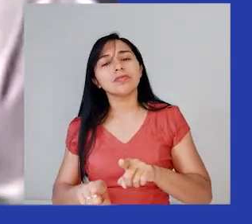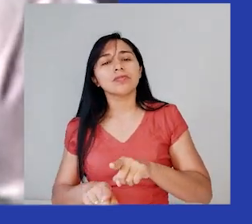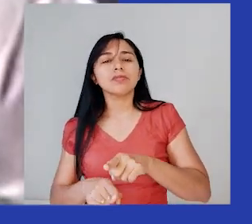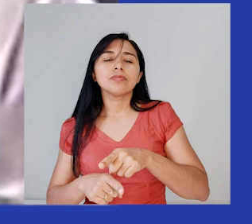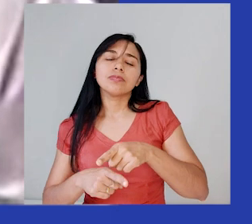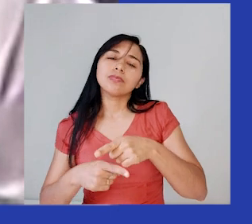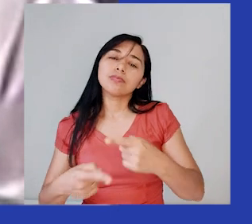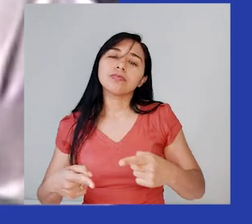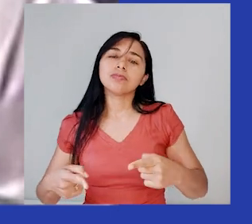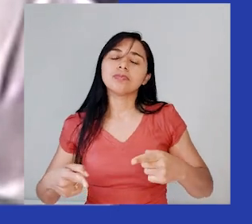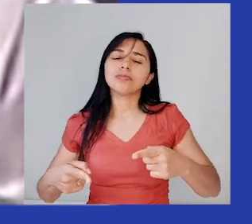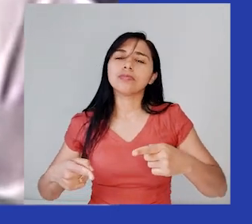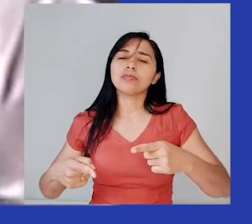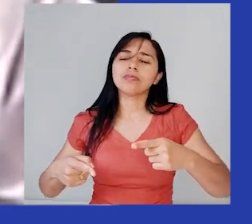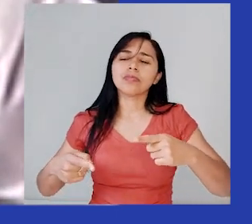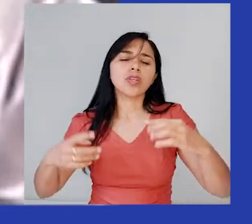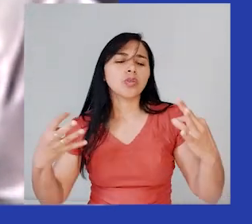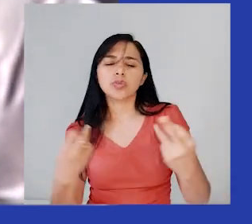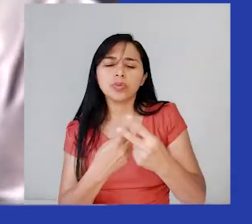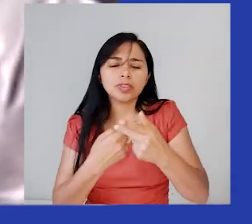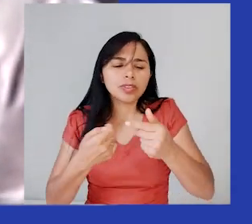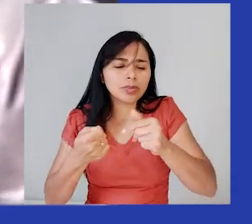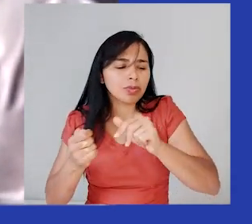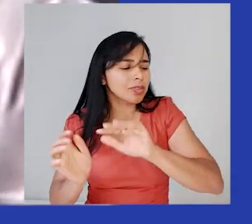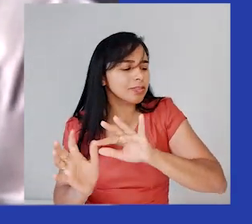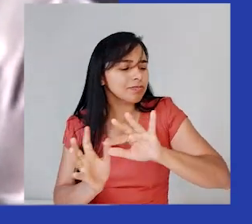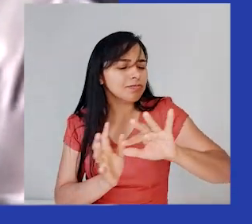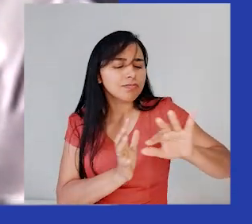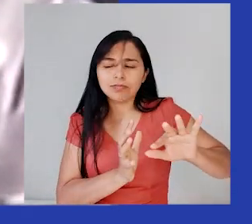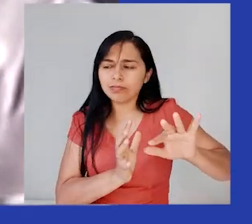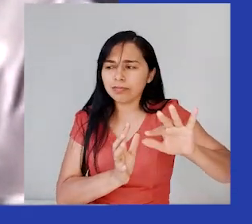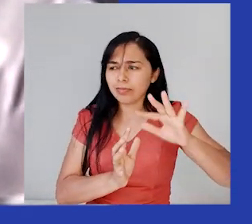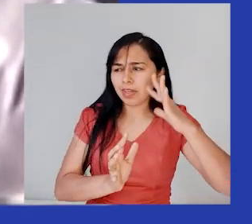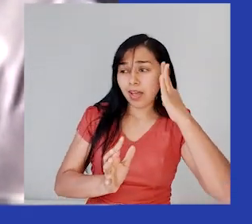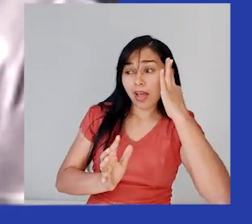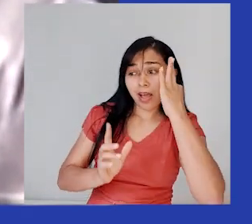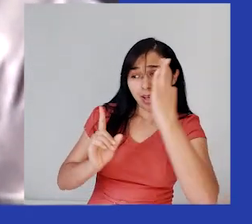De tudo, ao meu amor serei atento antes,